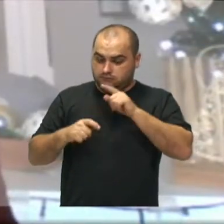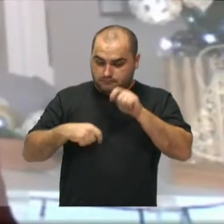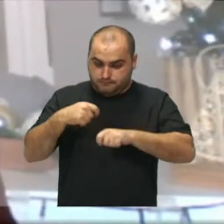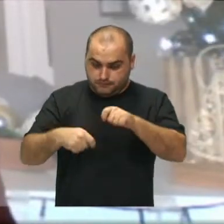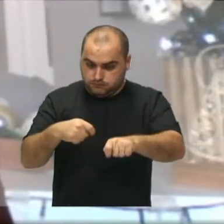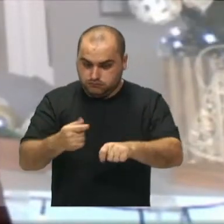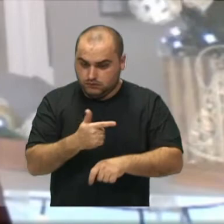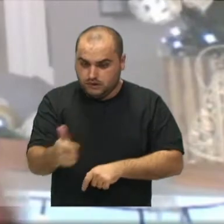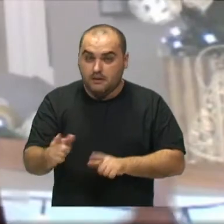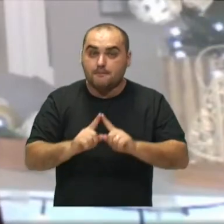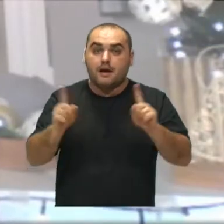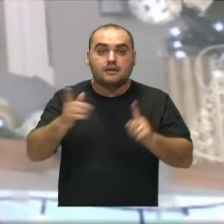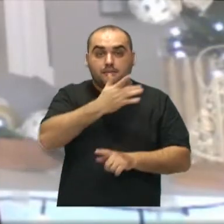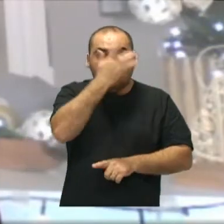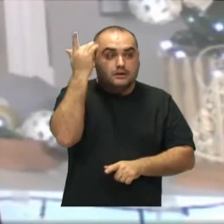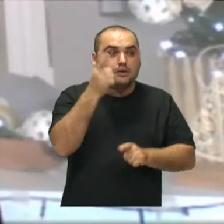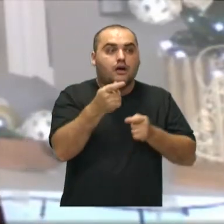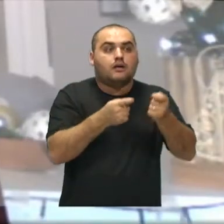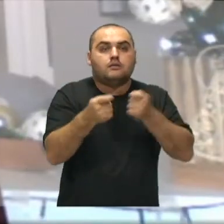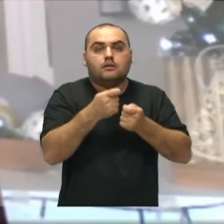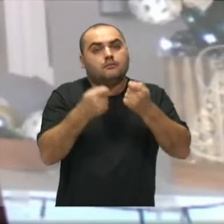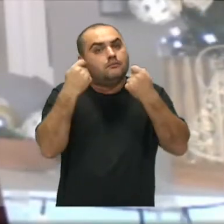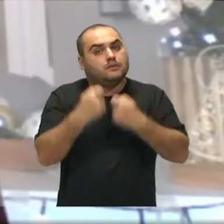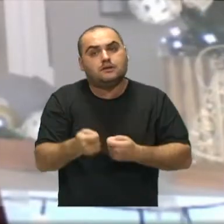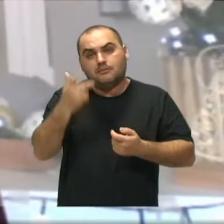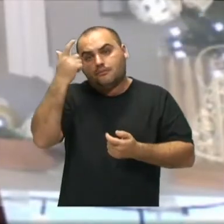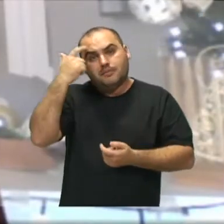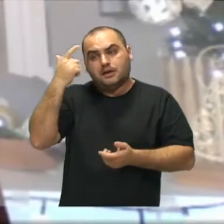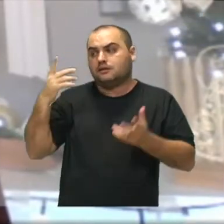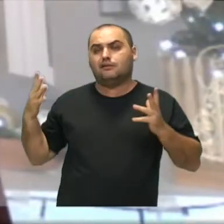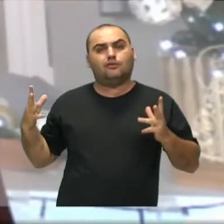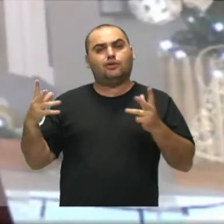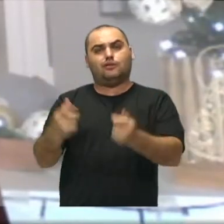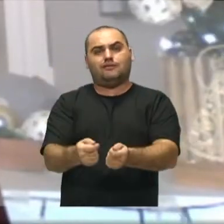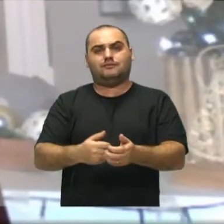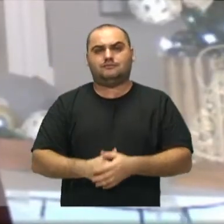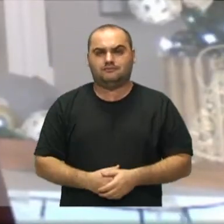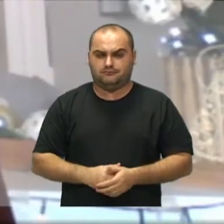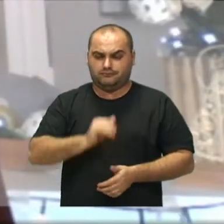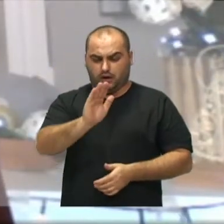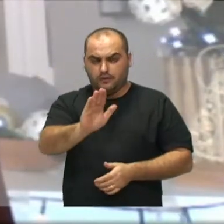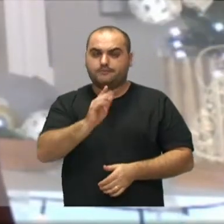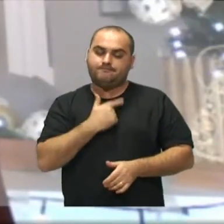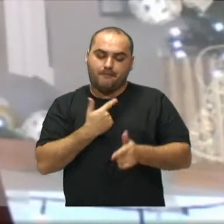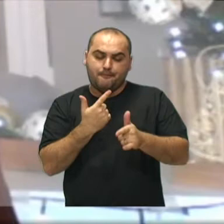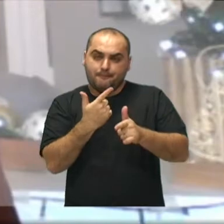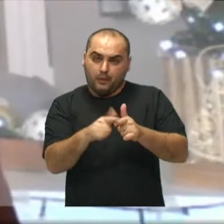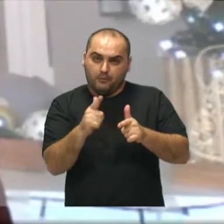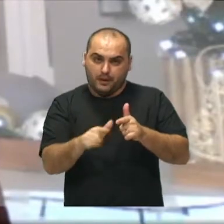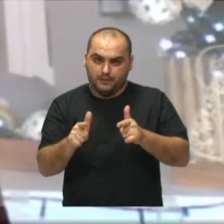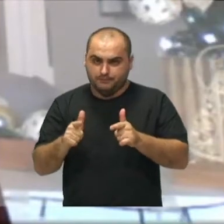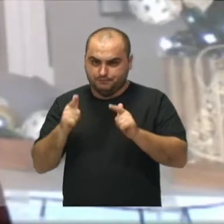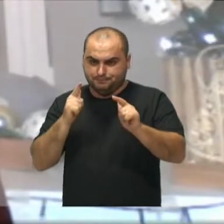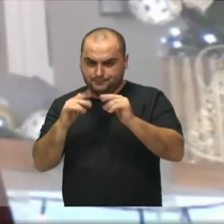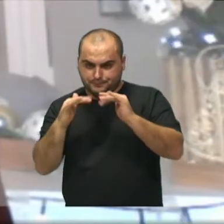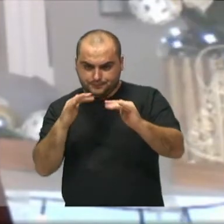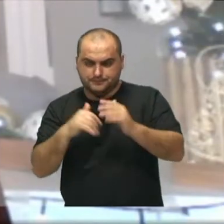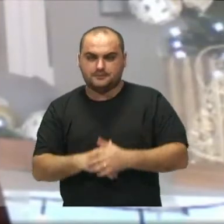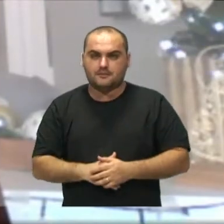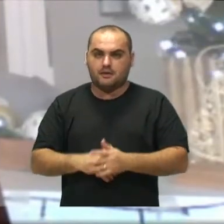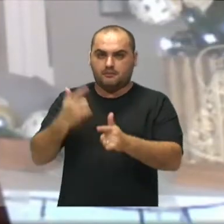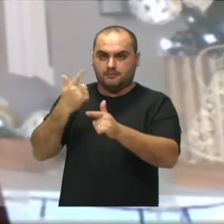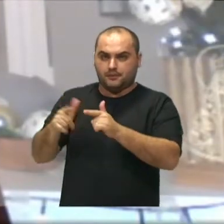na administração tem que pensar no hábito de todos. Então, se nós temos um problema de mobilidade, se nós temos um problema com o transporte público,